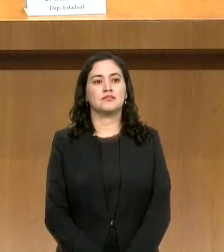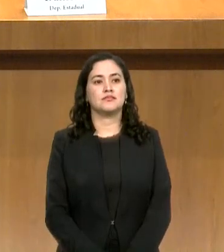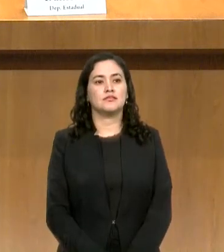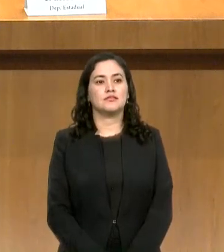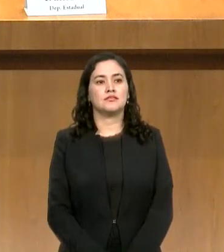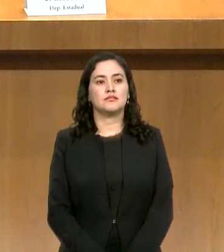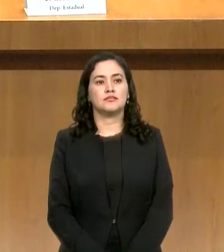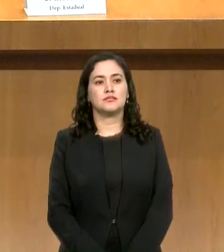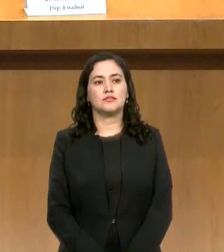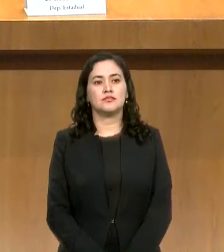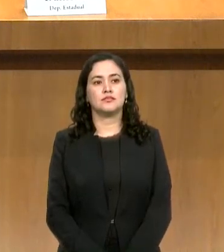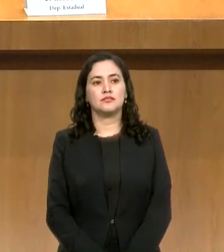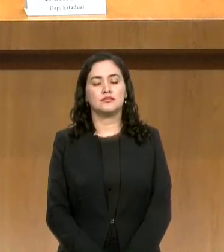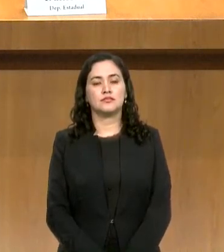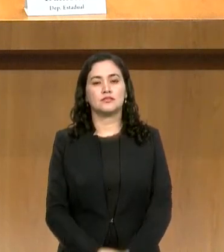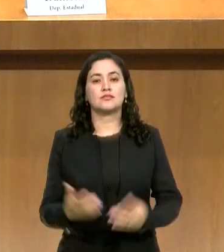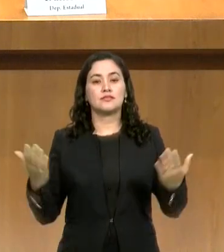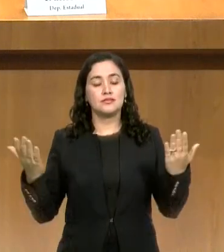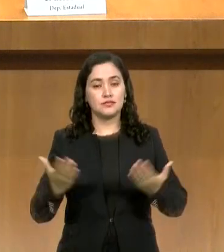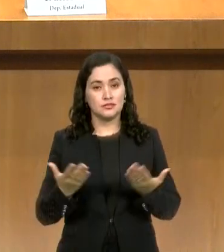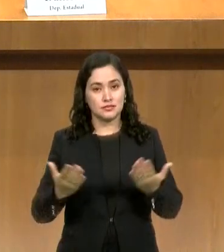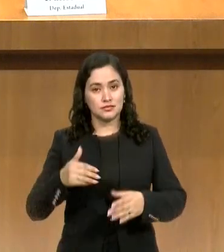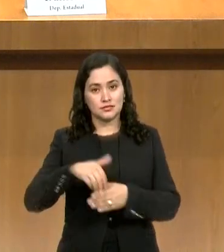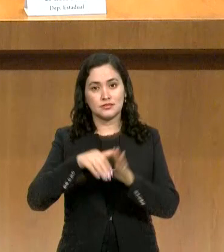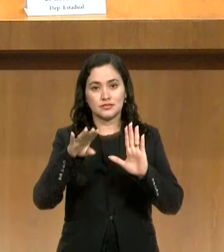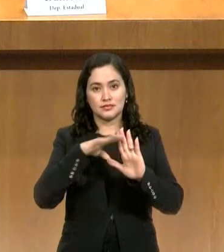Vamos passar a ordem do dia.